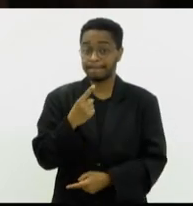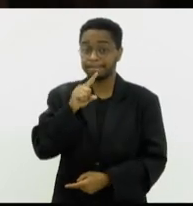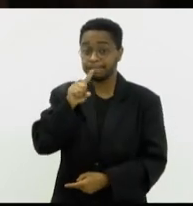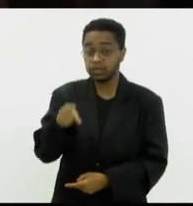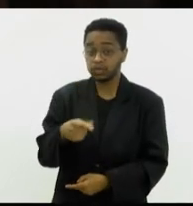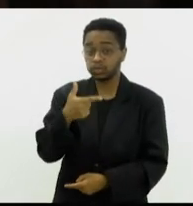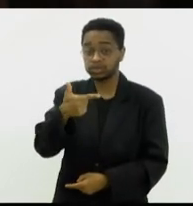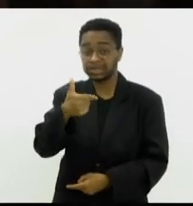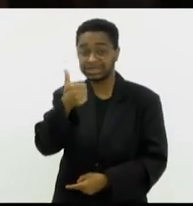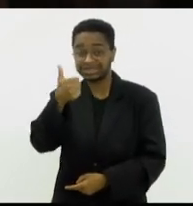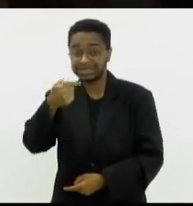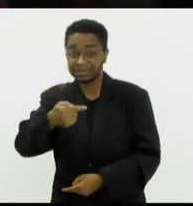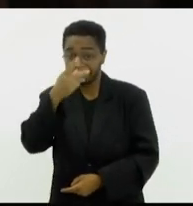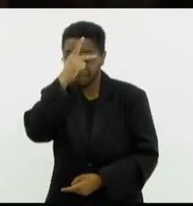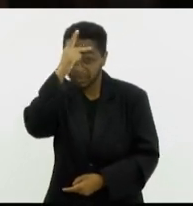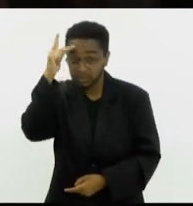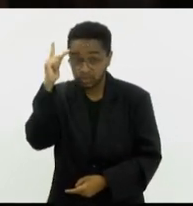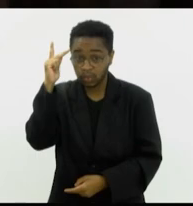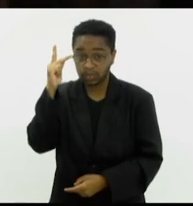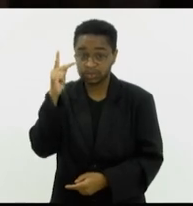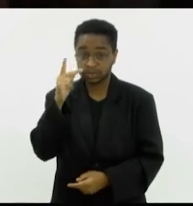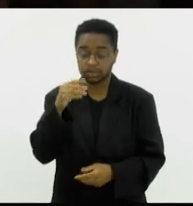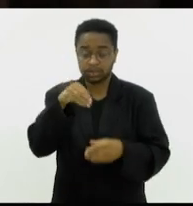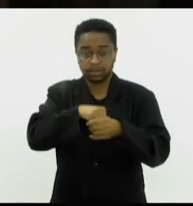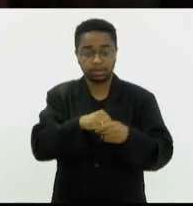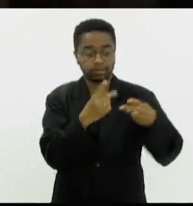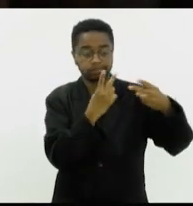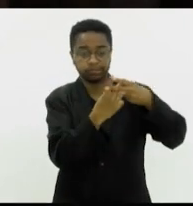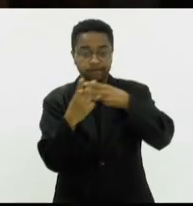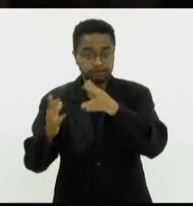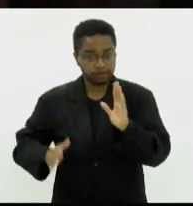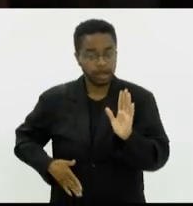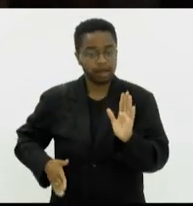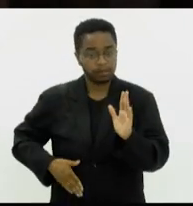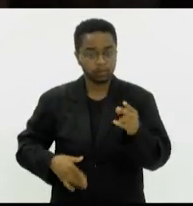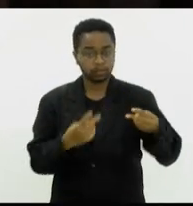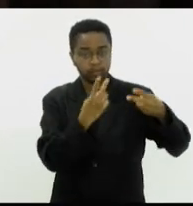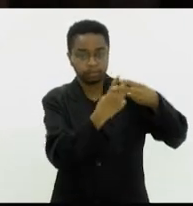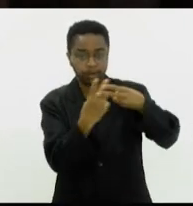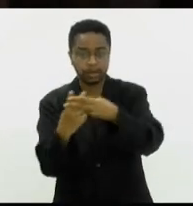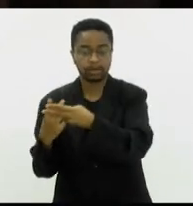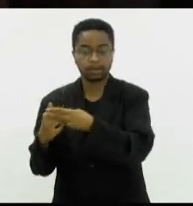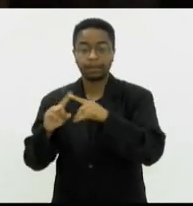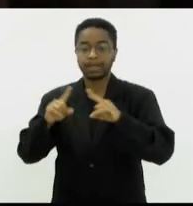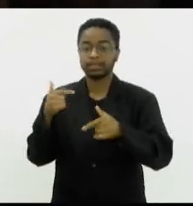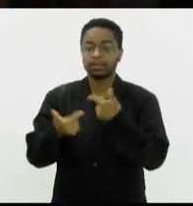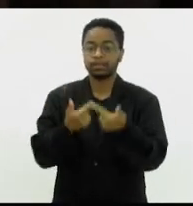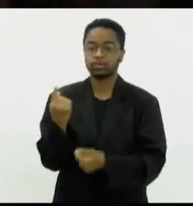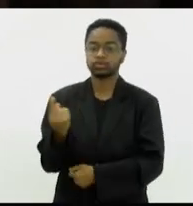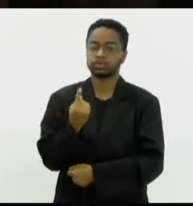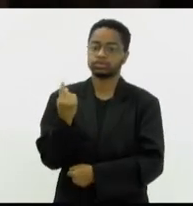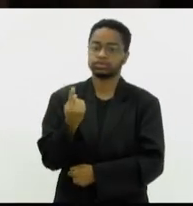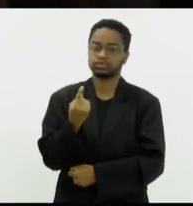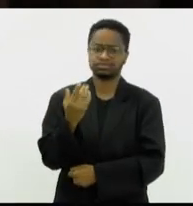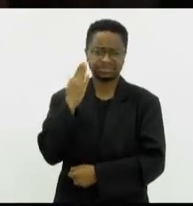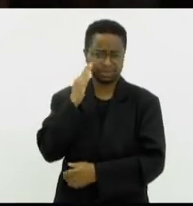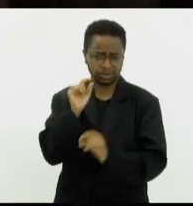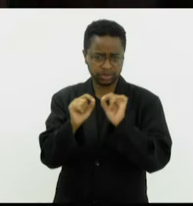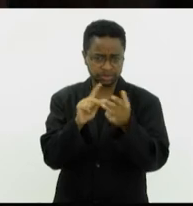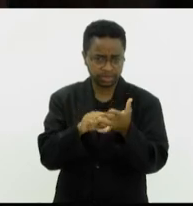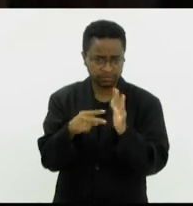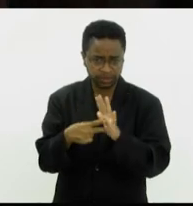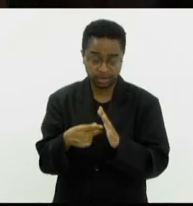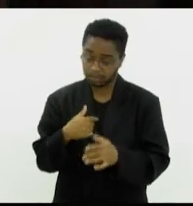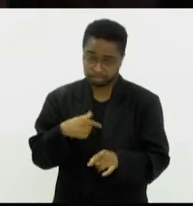1217 pessoas vagabundos trabalhando sozinho você sabe o que que é isso eu